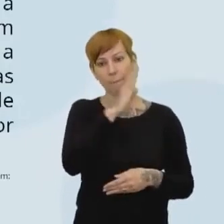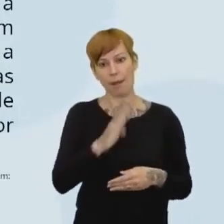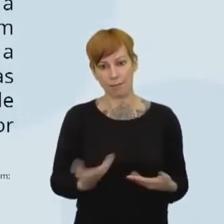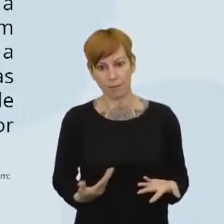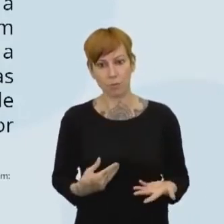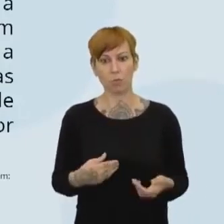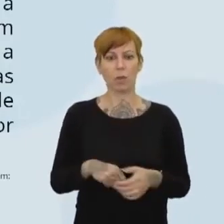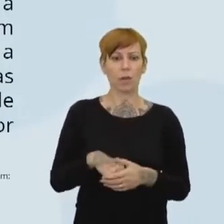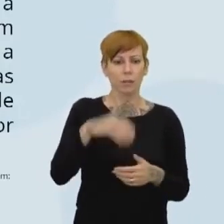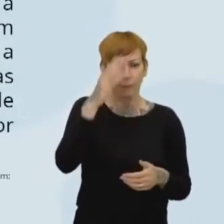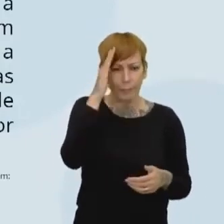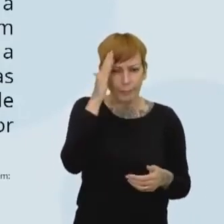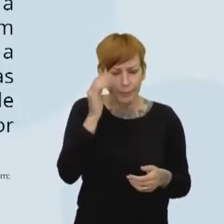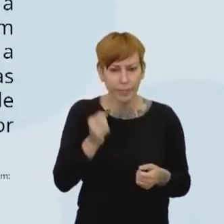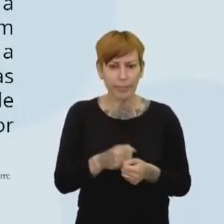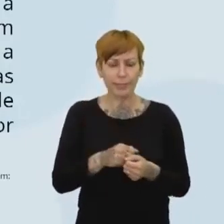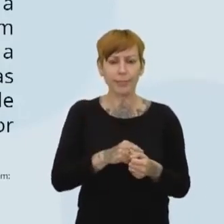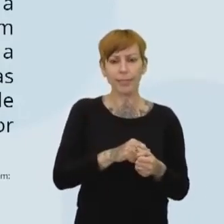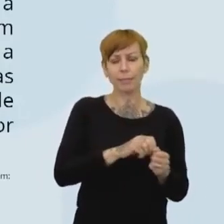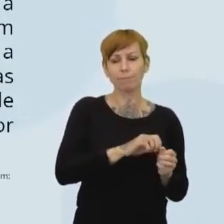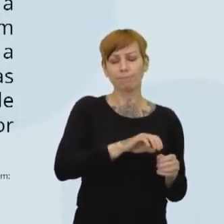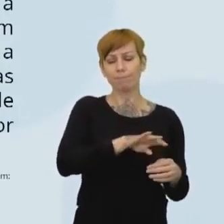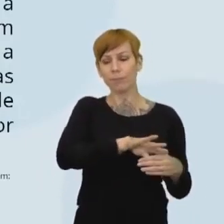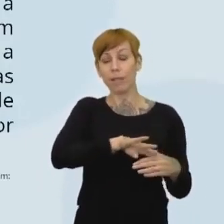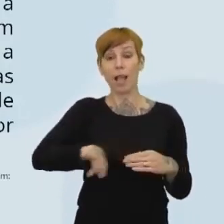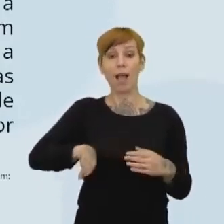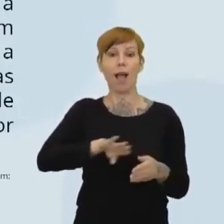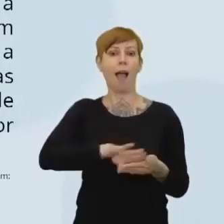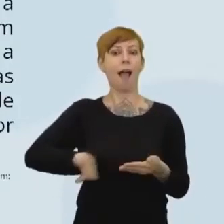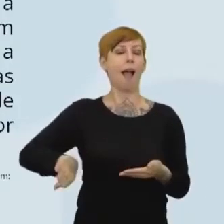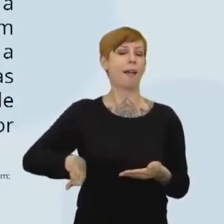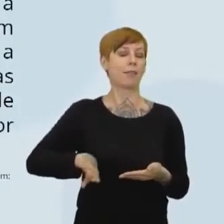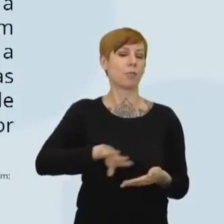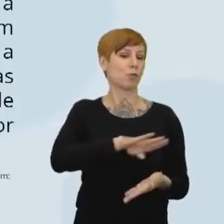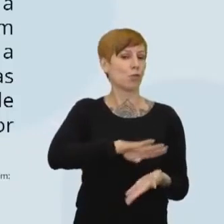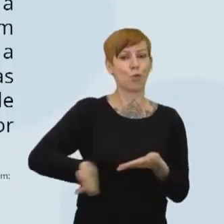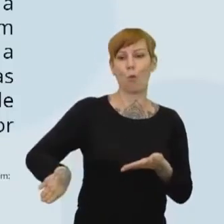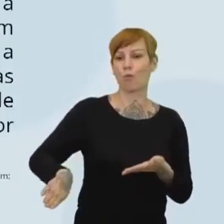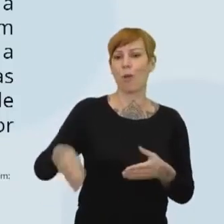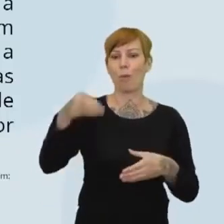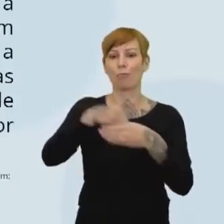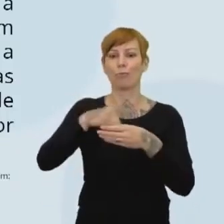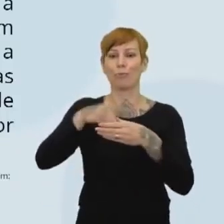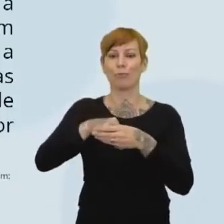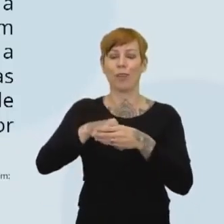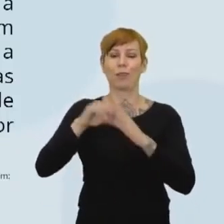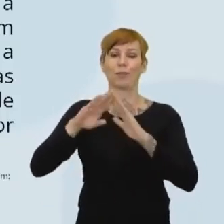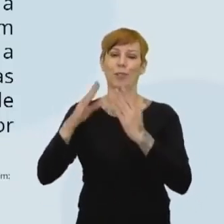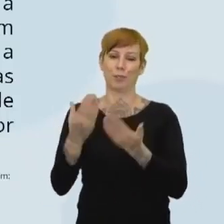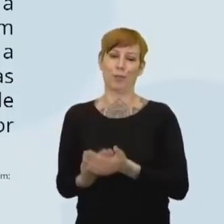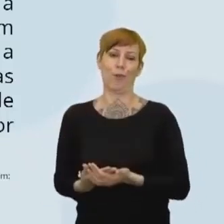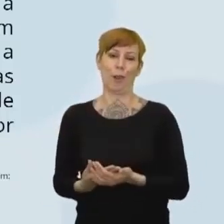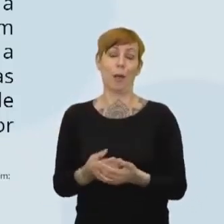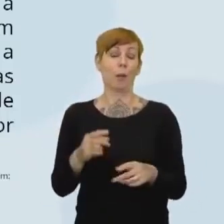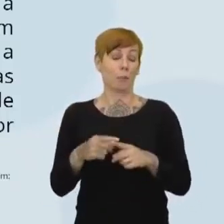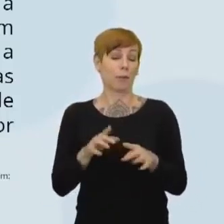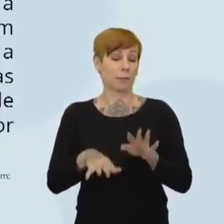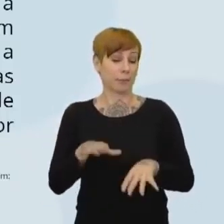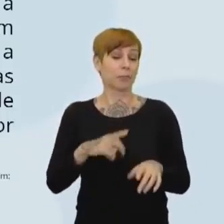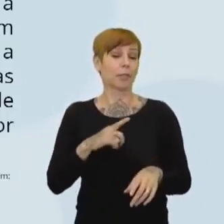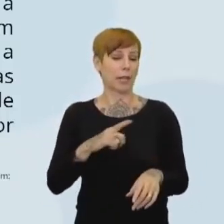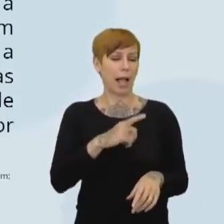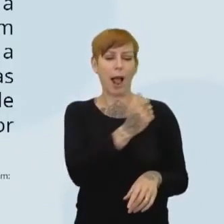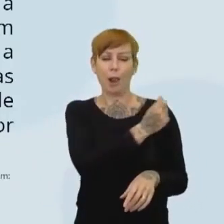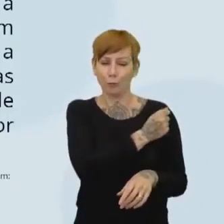investiga o fenômeno da exclusão intraescolar, ou seja, quando o aluno, mesmo matriculado,